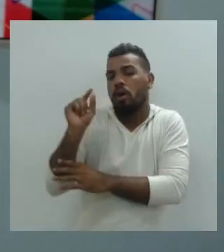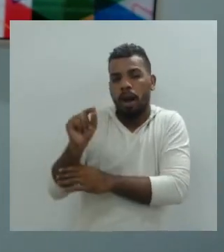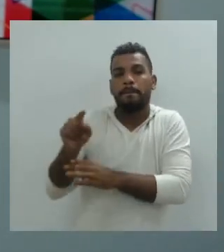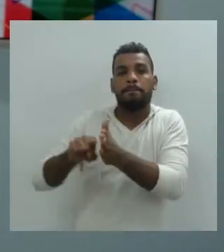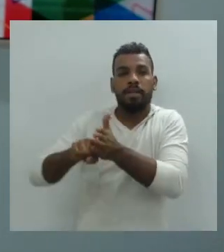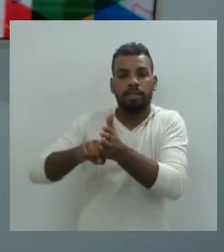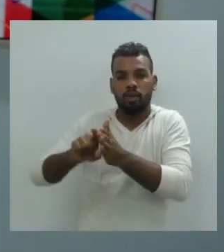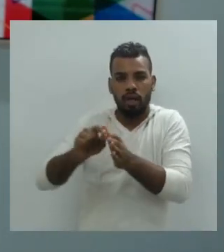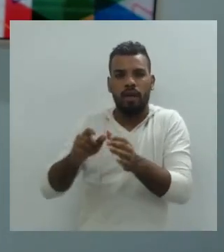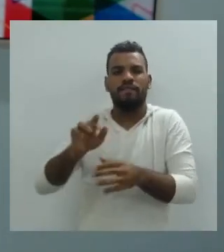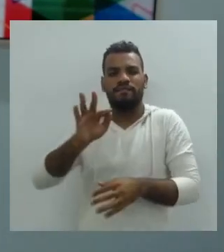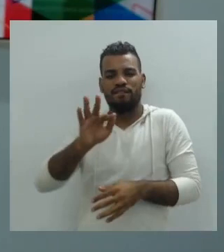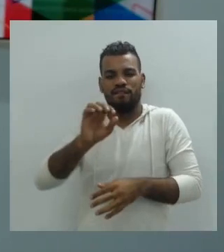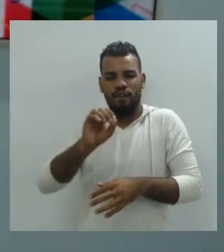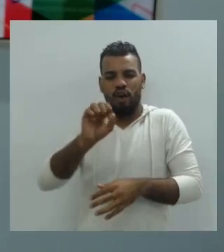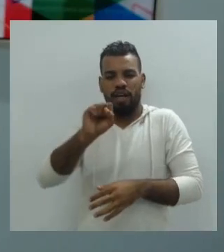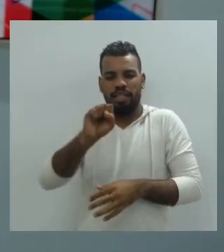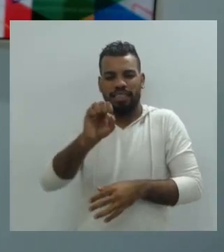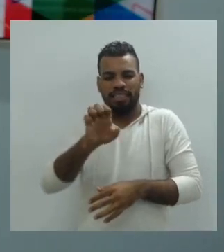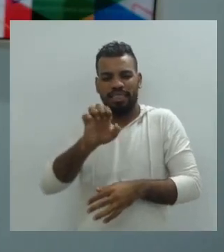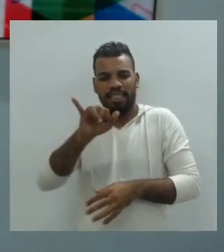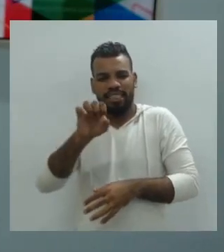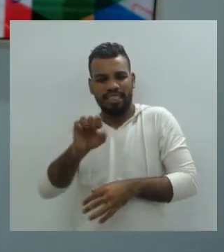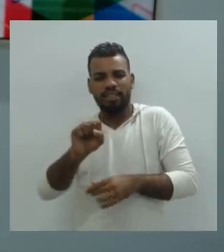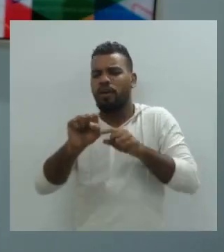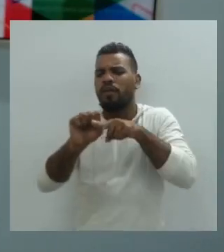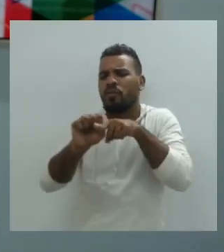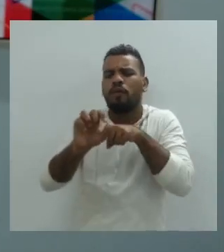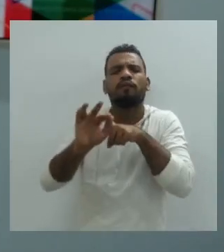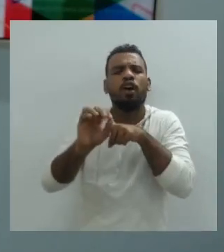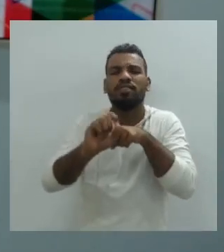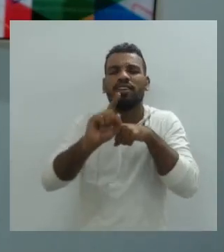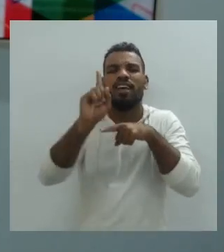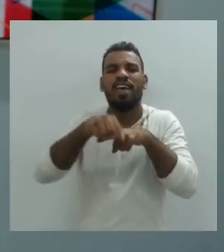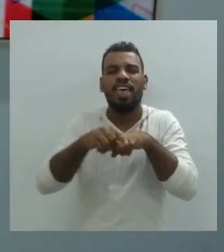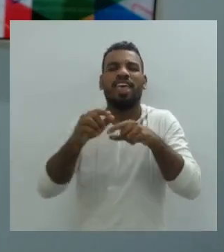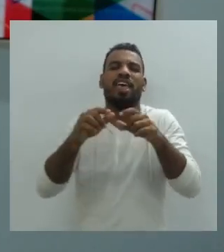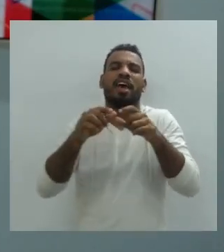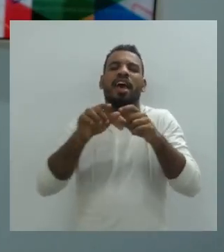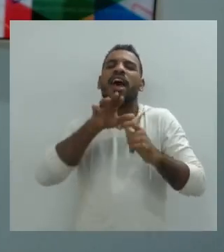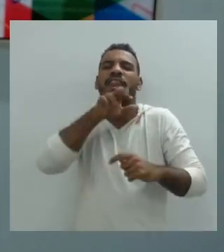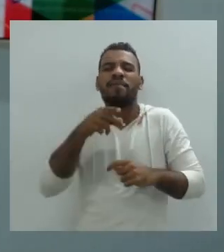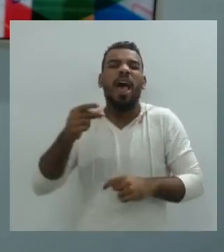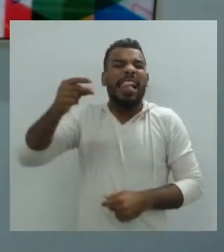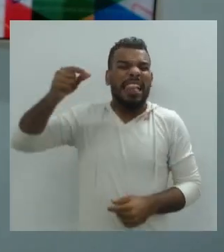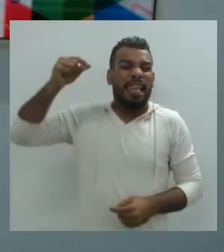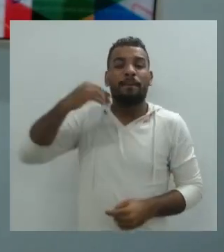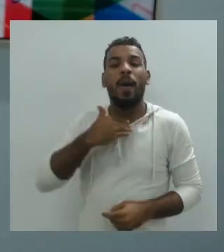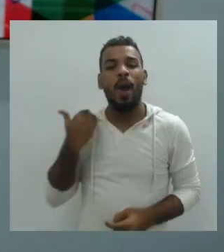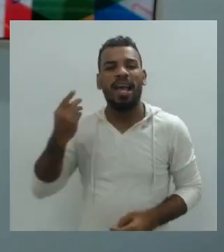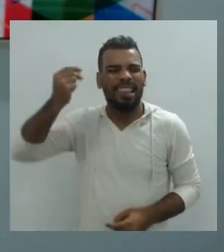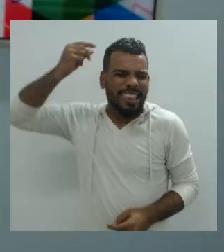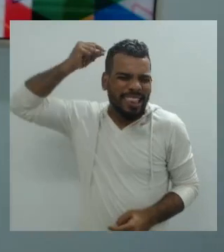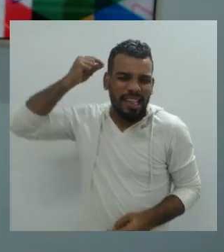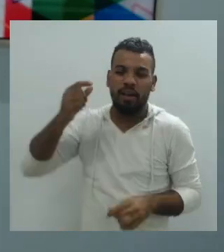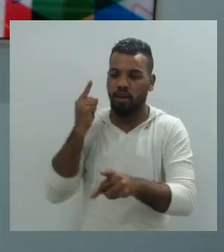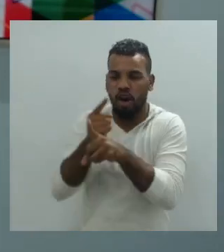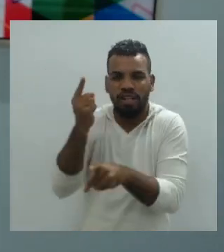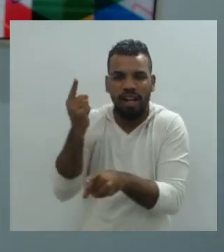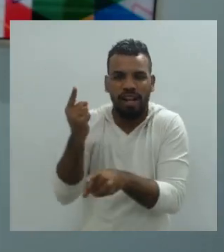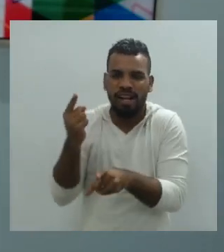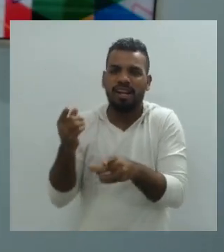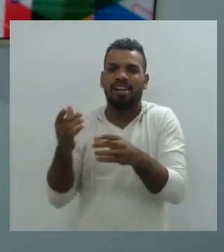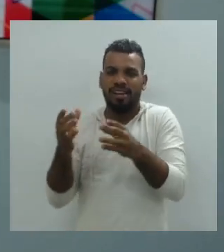de fósseis e pesquisas genéticas. Daí a grande presença da biologia